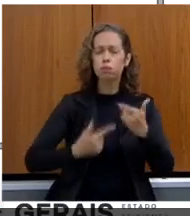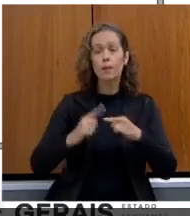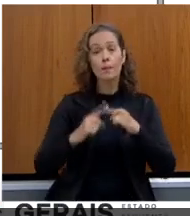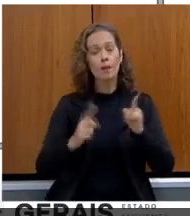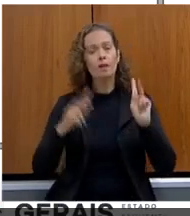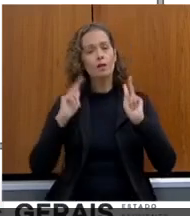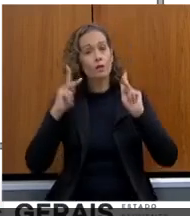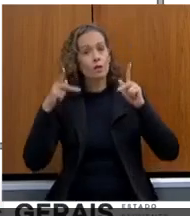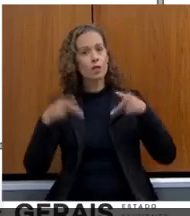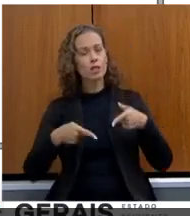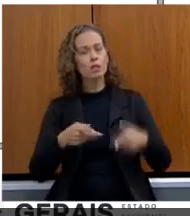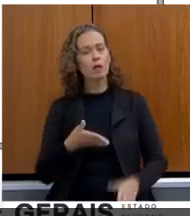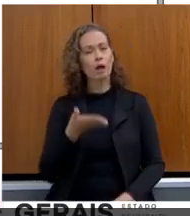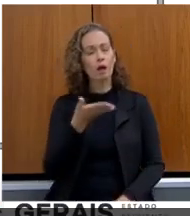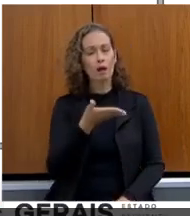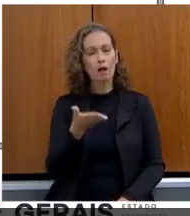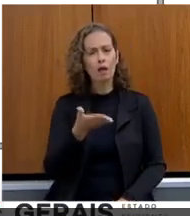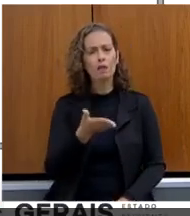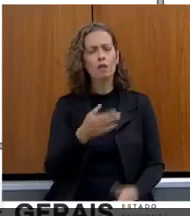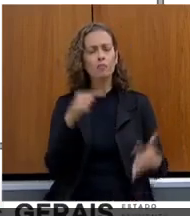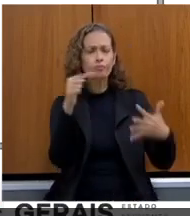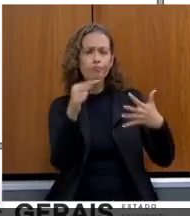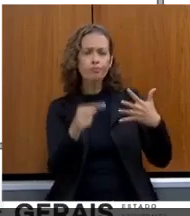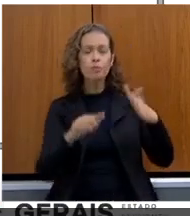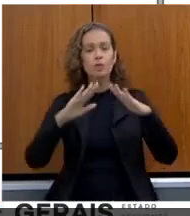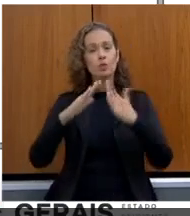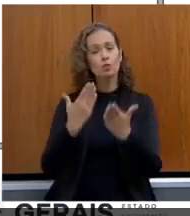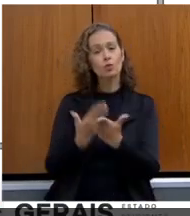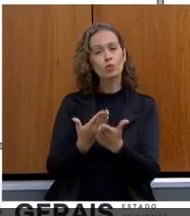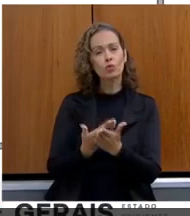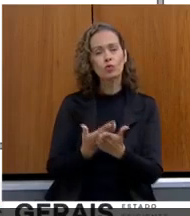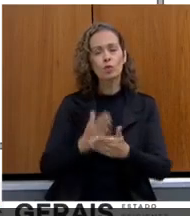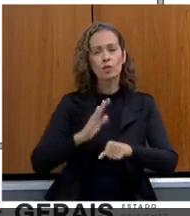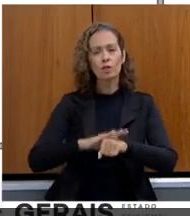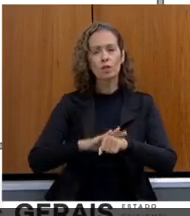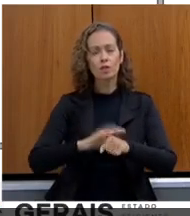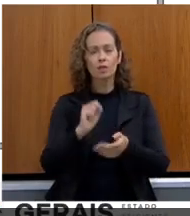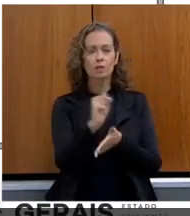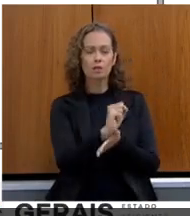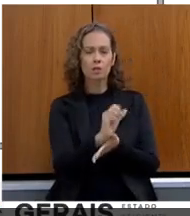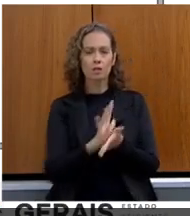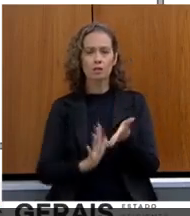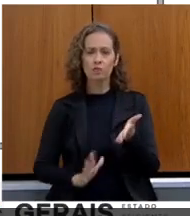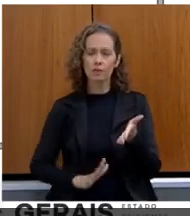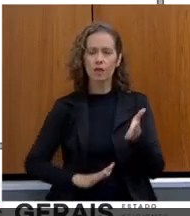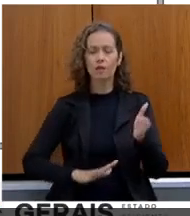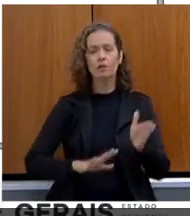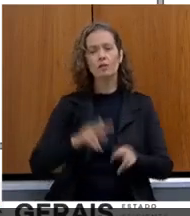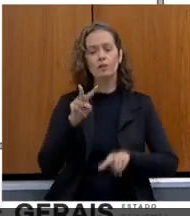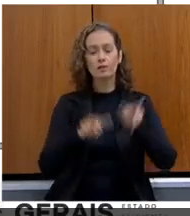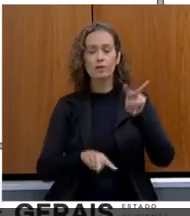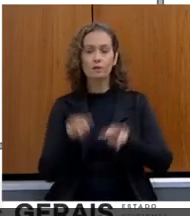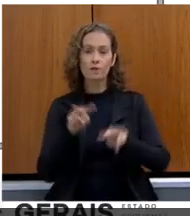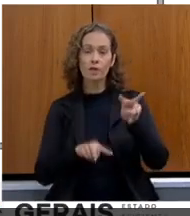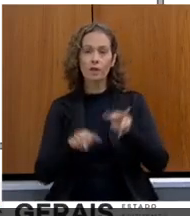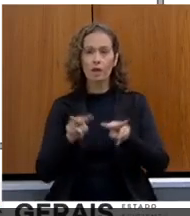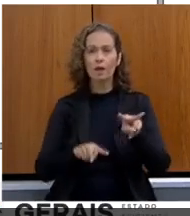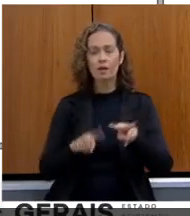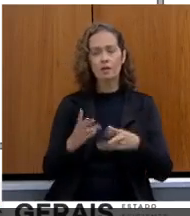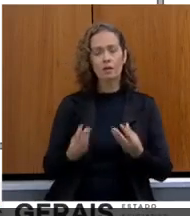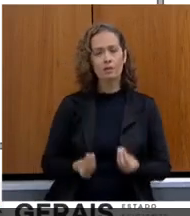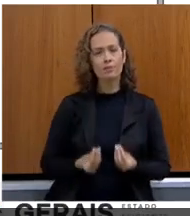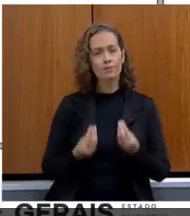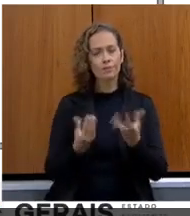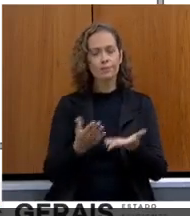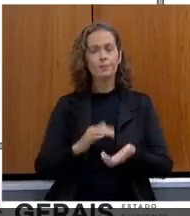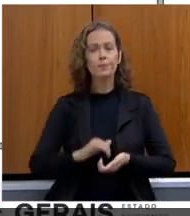aquelas de maior engajamento em relação à realização das atividades e é de avaliação e entrega de pet do nosso